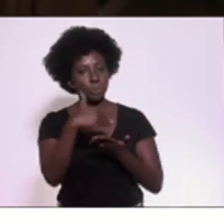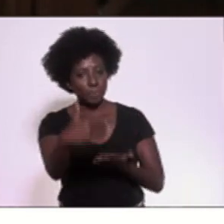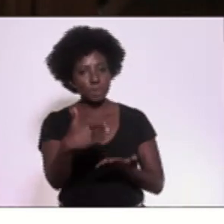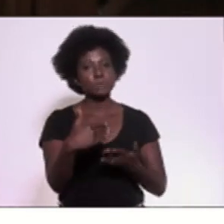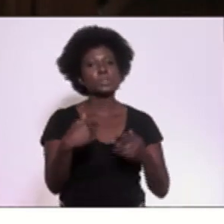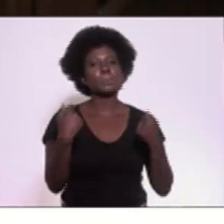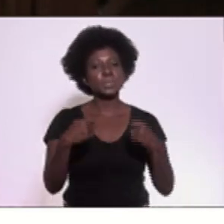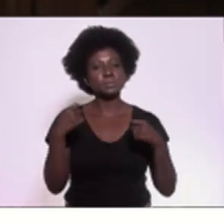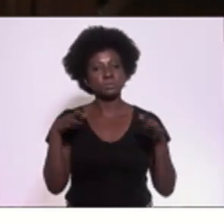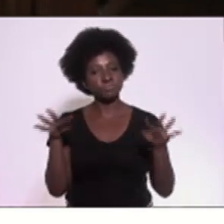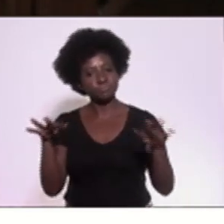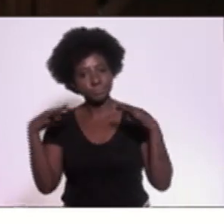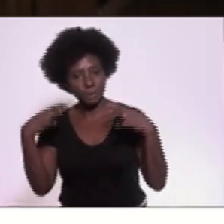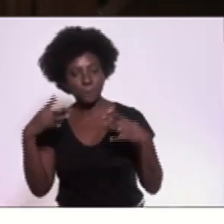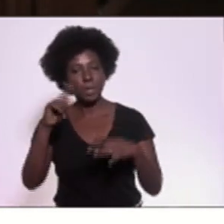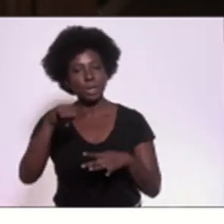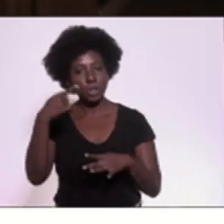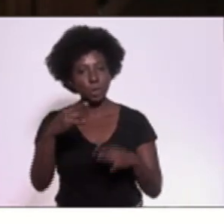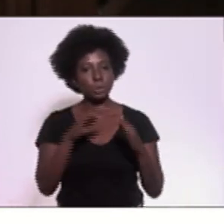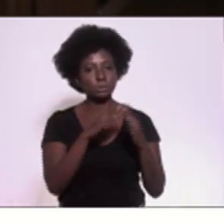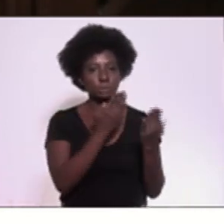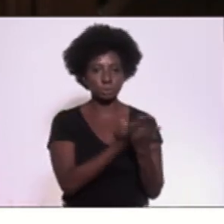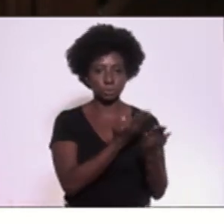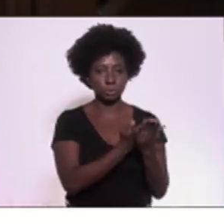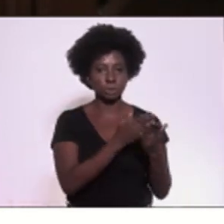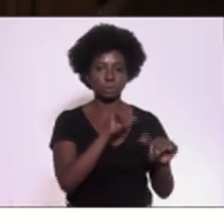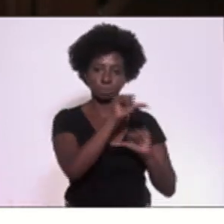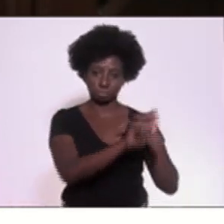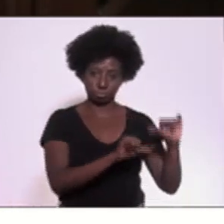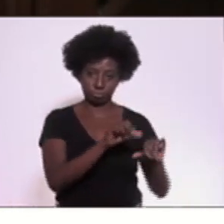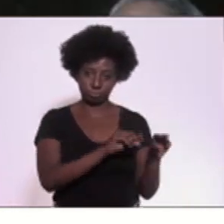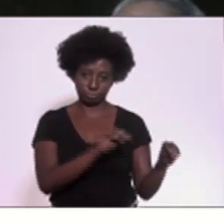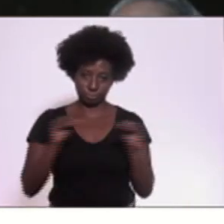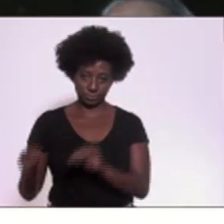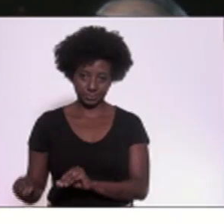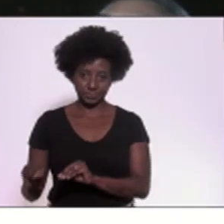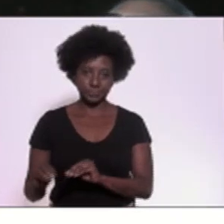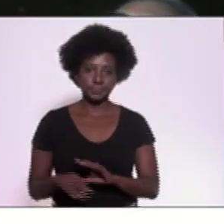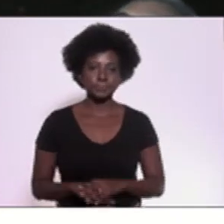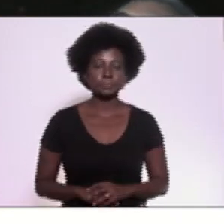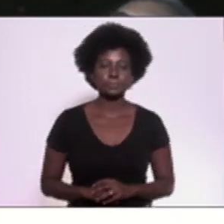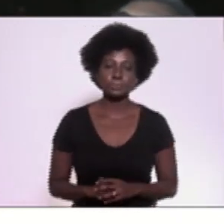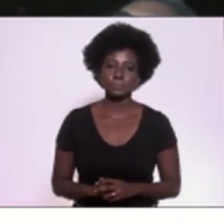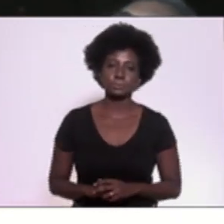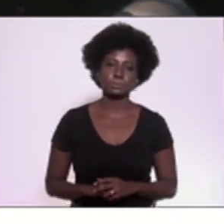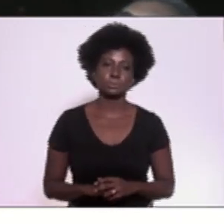outra escola não seja penalizada e transformada em arquivo.